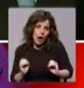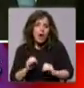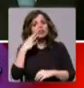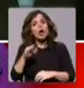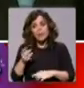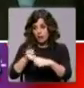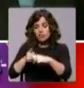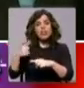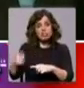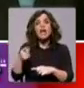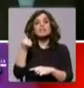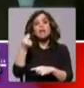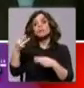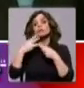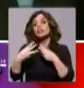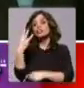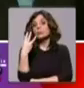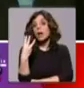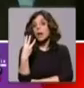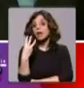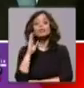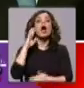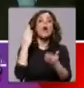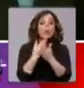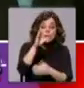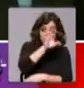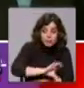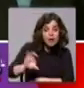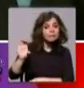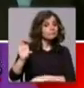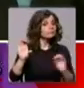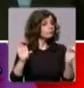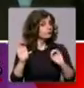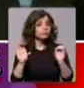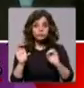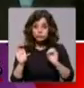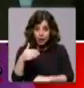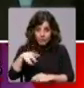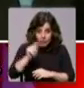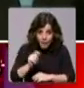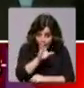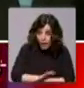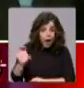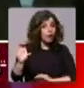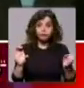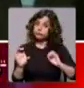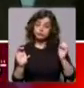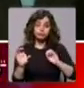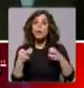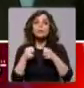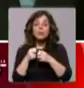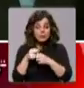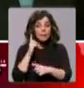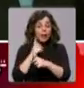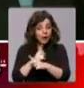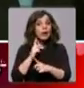mais 3 semanas, a última tranche ainda não foi e muito provavelmente não será entregue este mês, e o problema grego mantém-se.